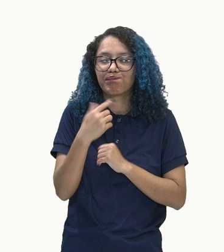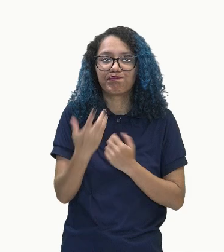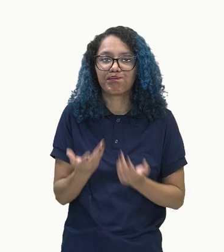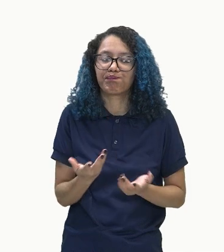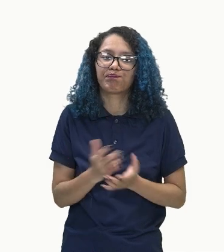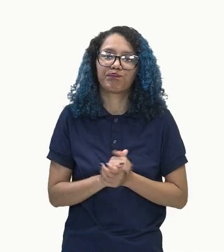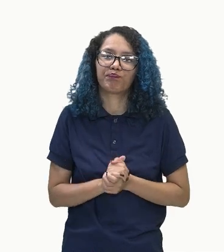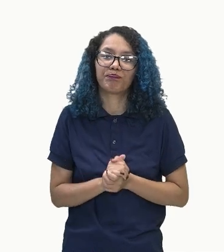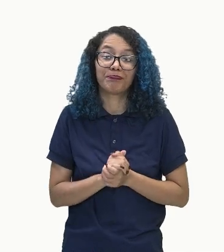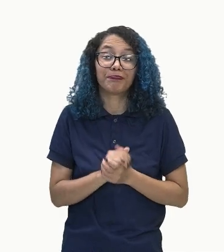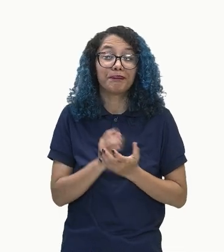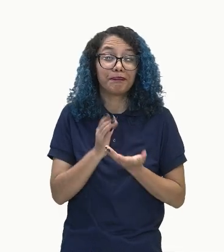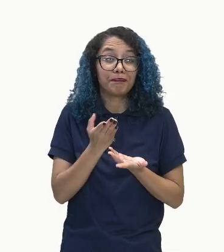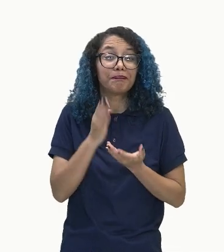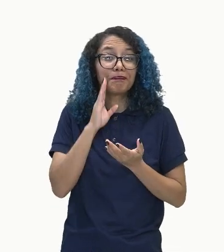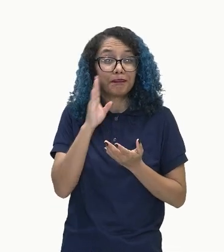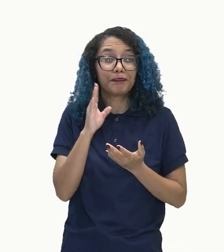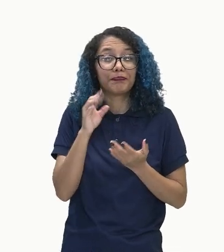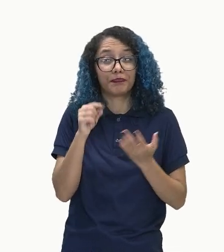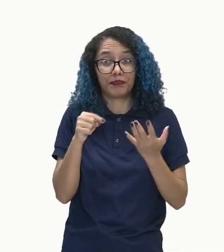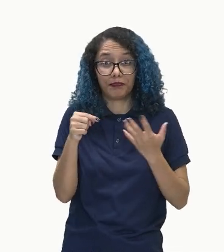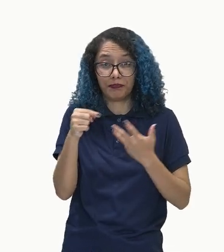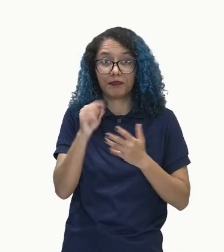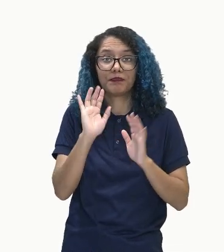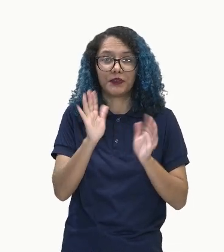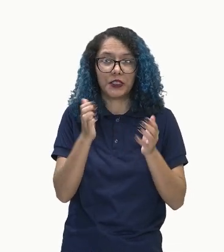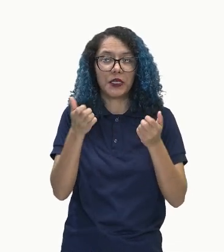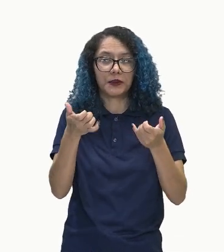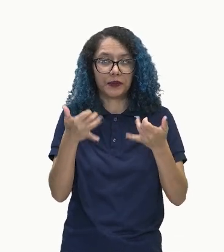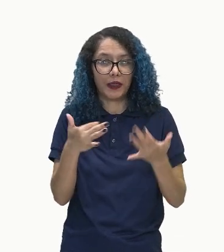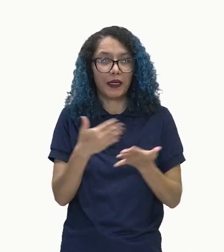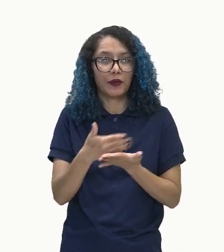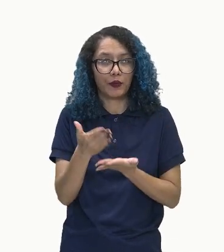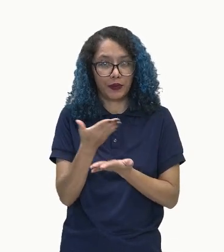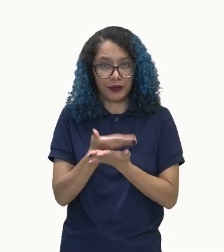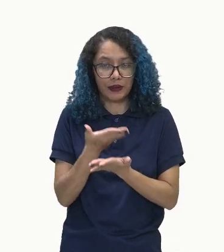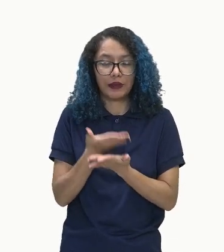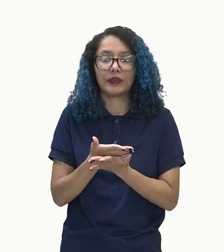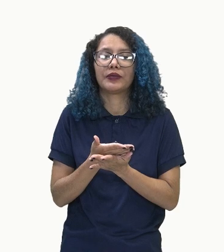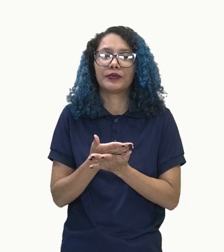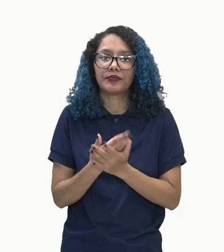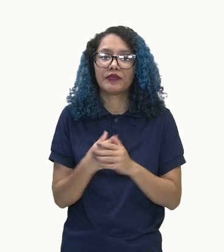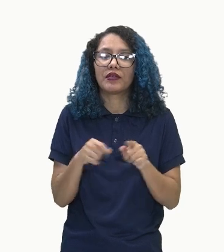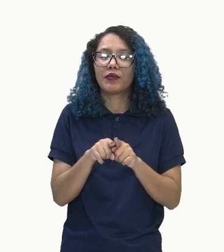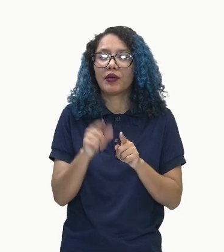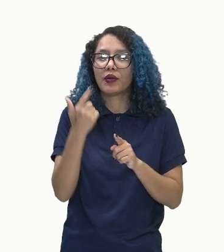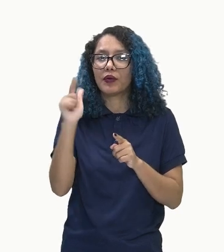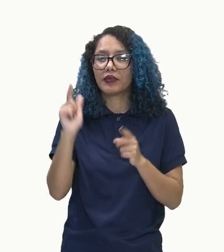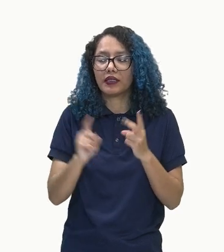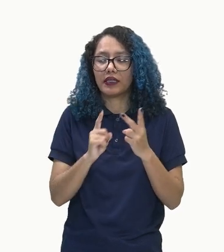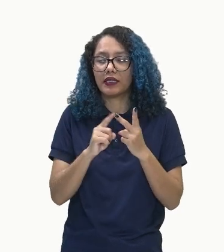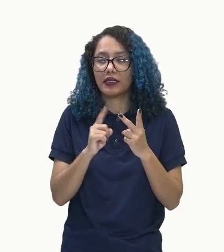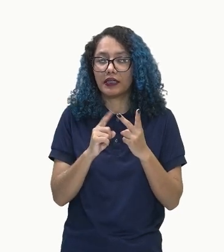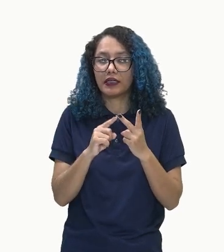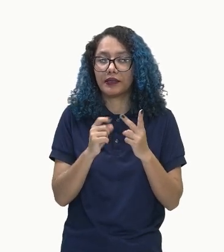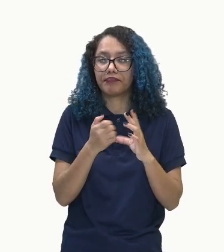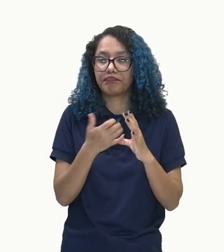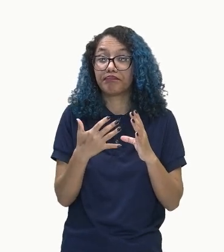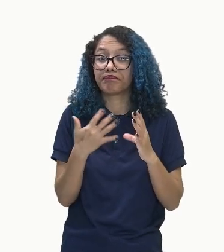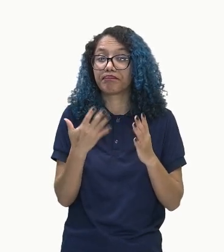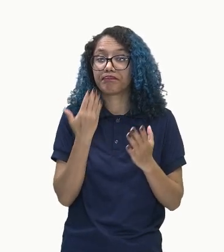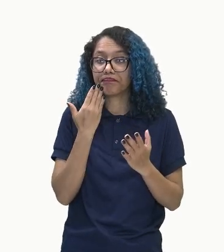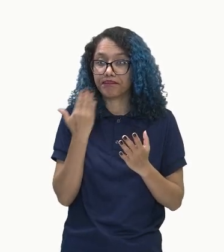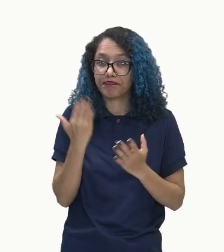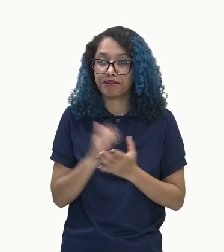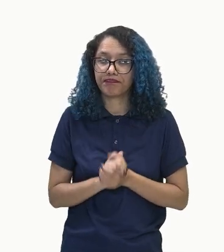inclusive aqueles que nós citamos no início da nossa aula aqui. Tá legal? Outra característica do trabalho informal é